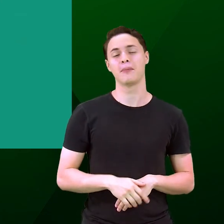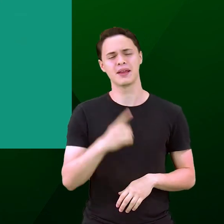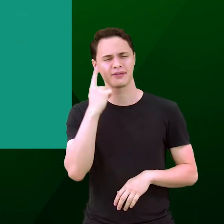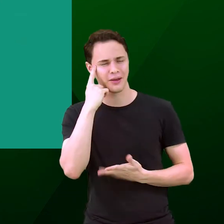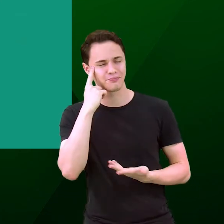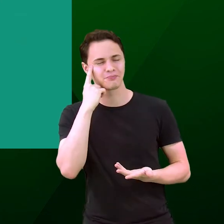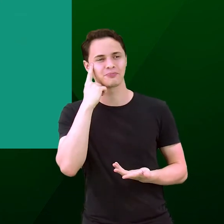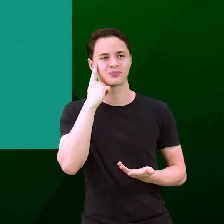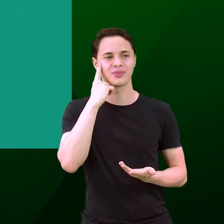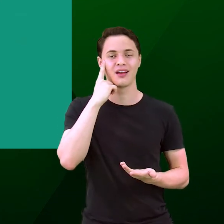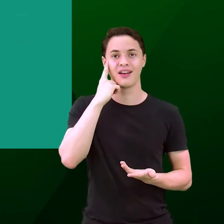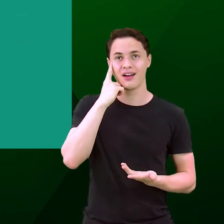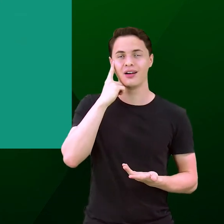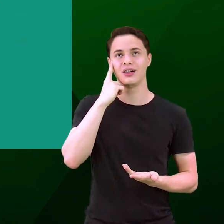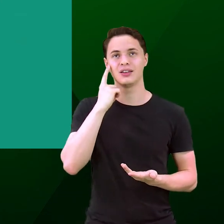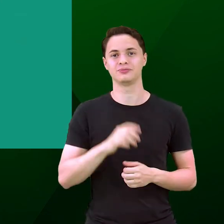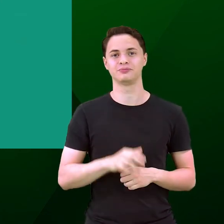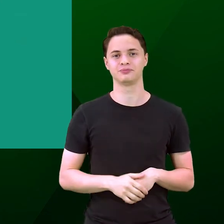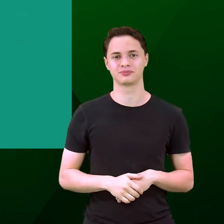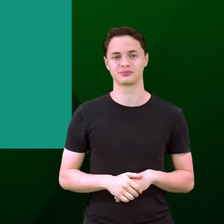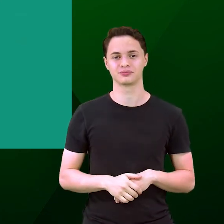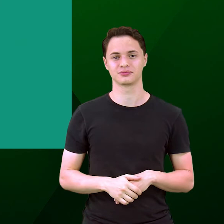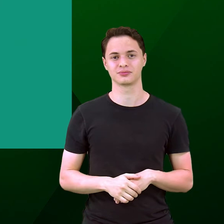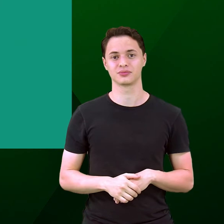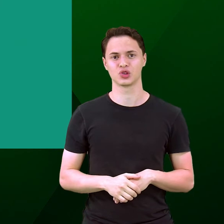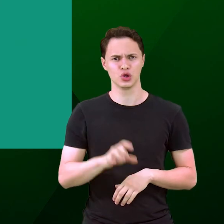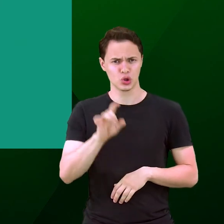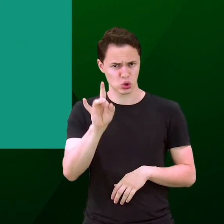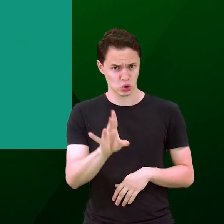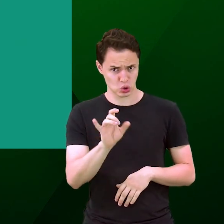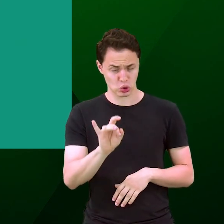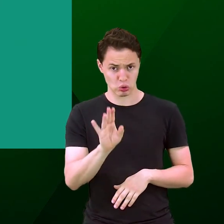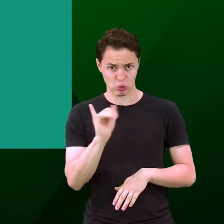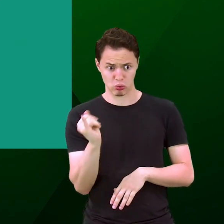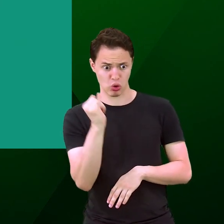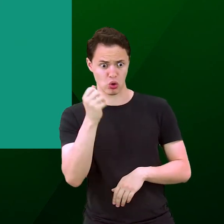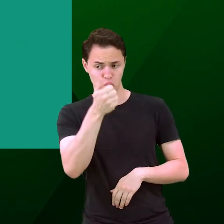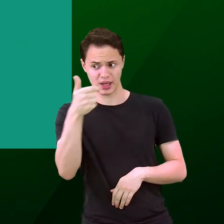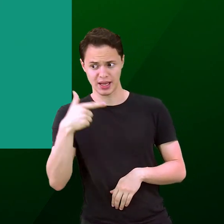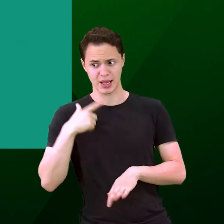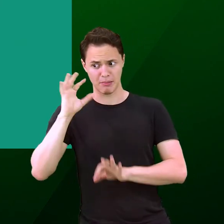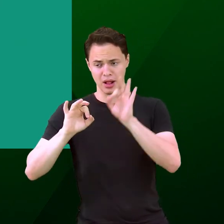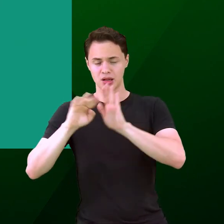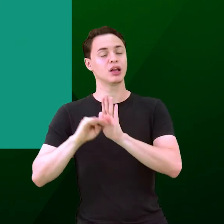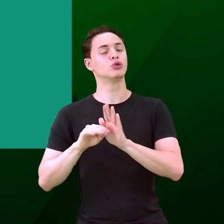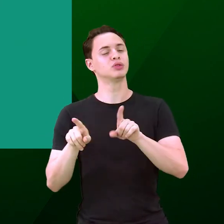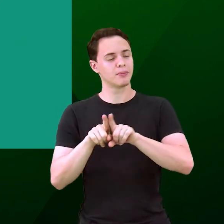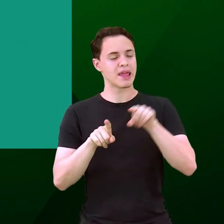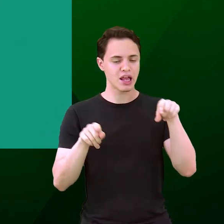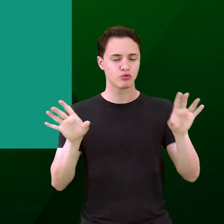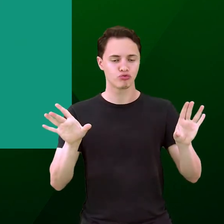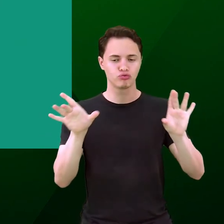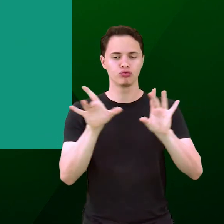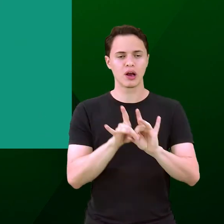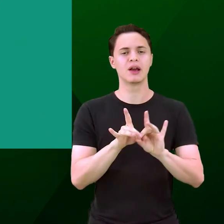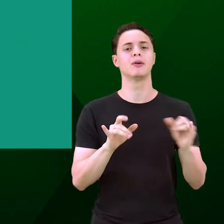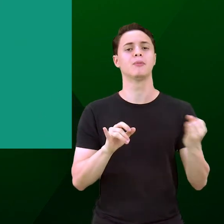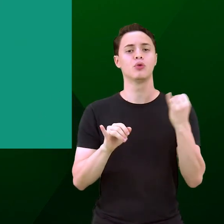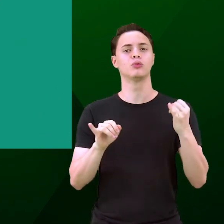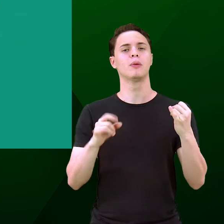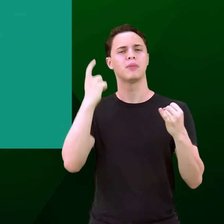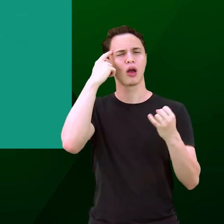máxima, uma 60% e outra 70% daquele mesmo homem lá de 14 anos, que a frequência cardíaca máxima seria